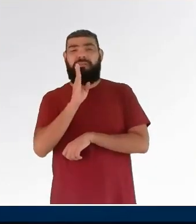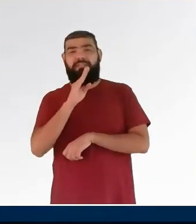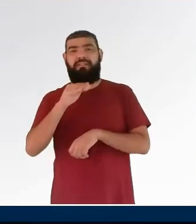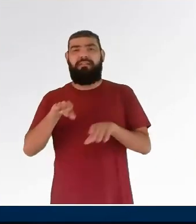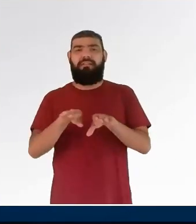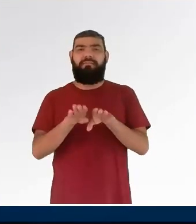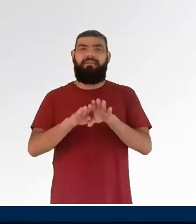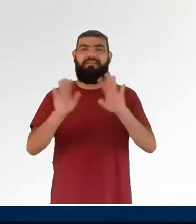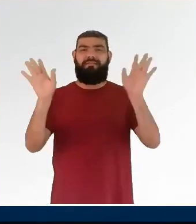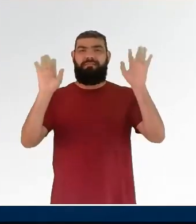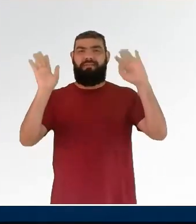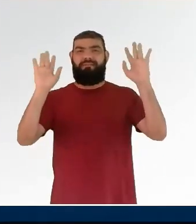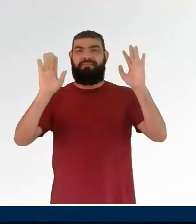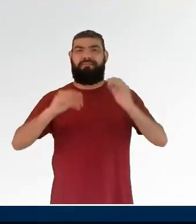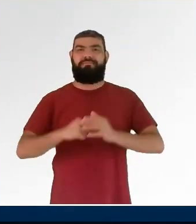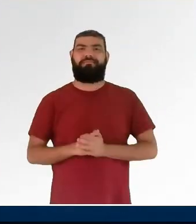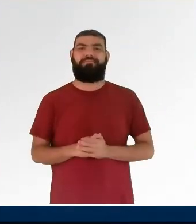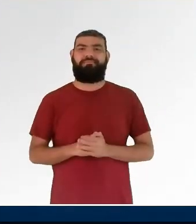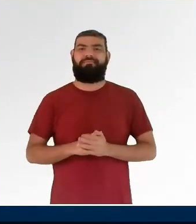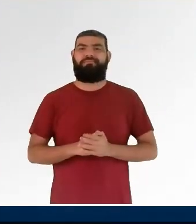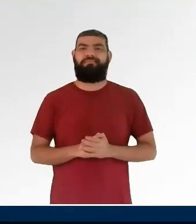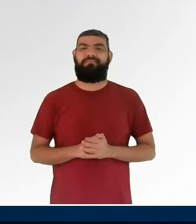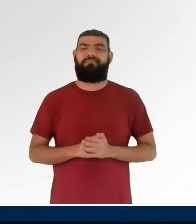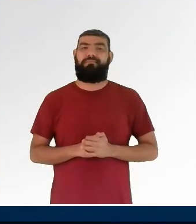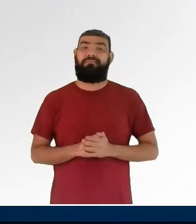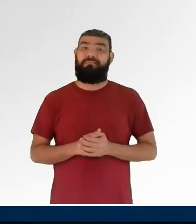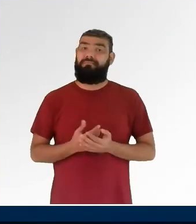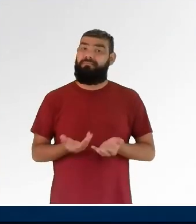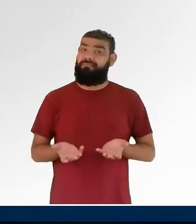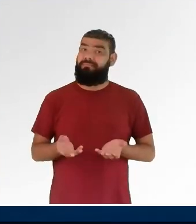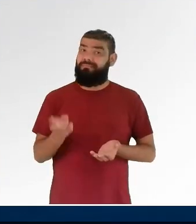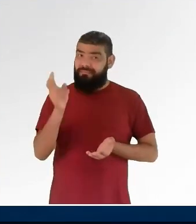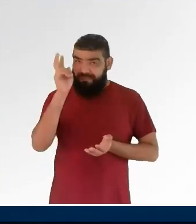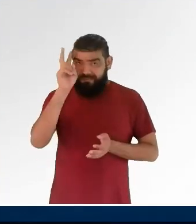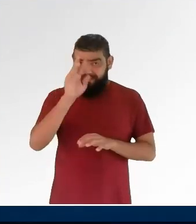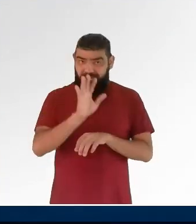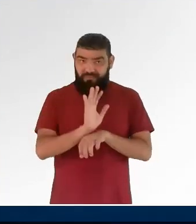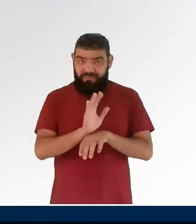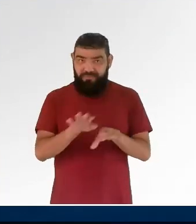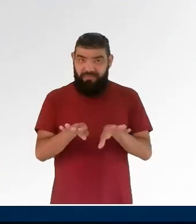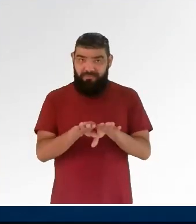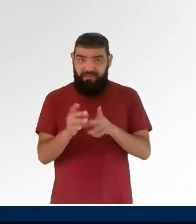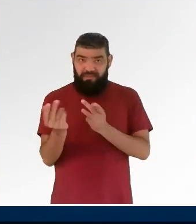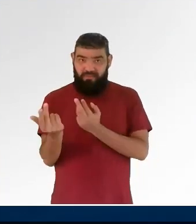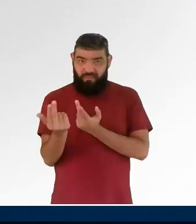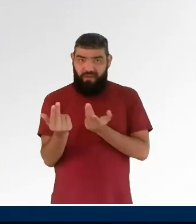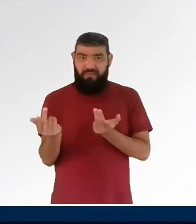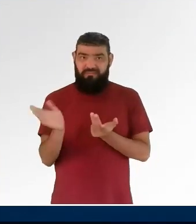próxima! E aí, lembrou de algum filme também? Você se lembrou de algum filme?